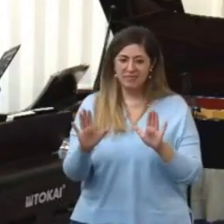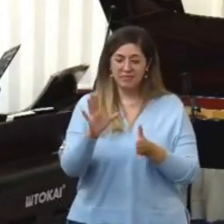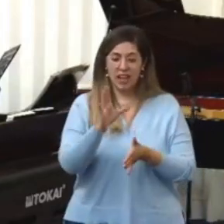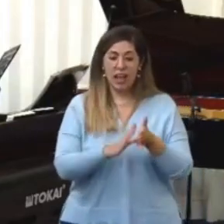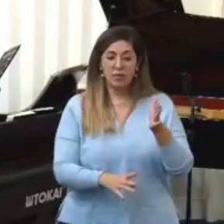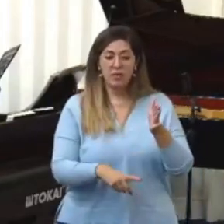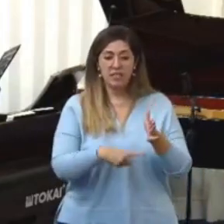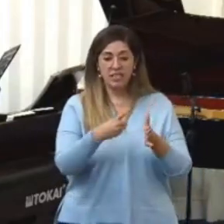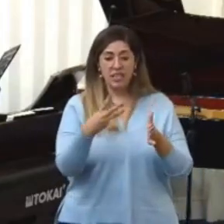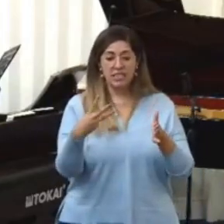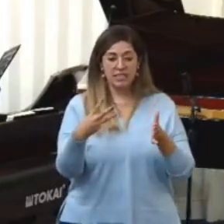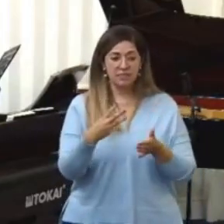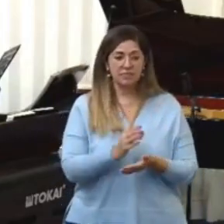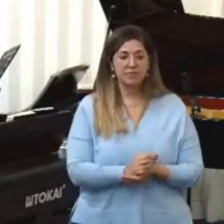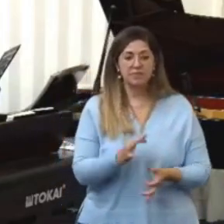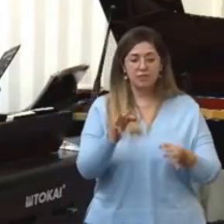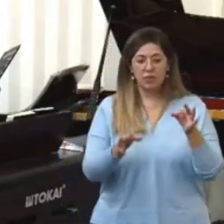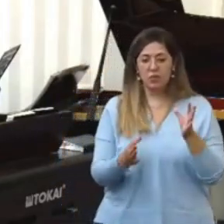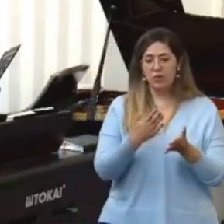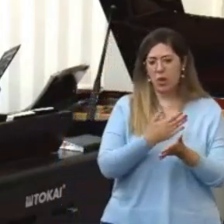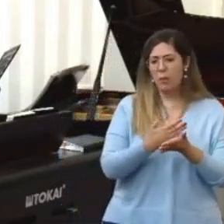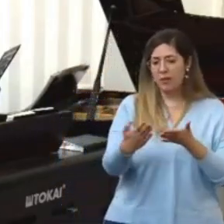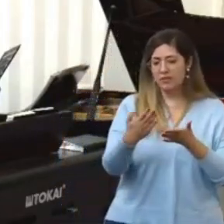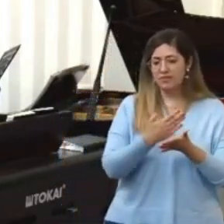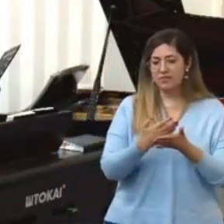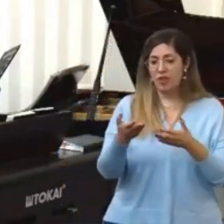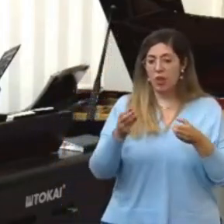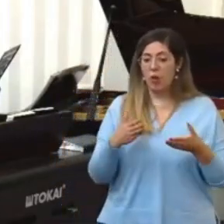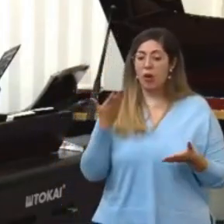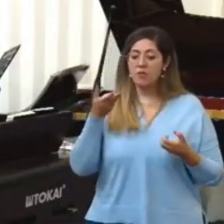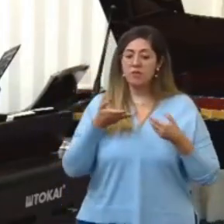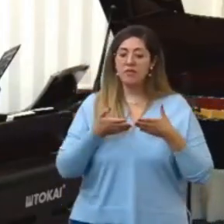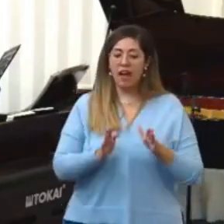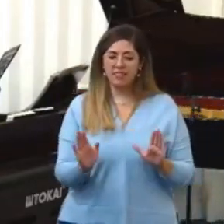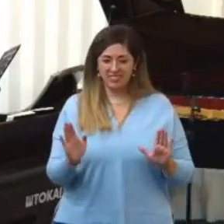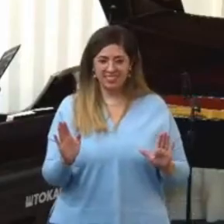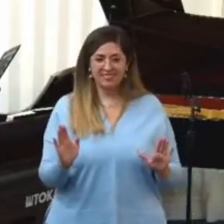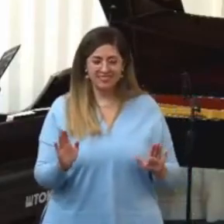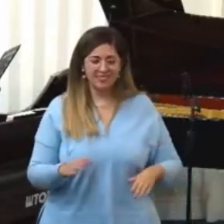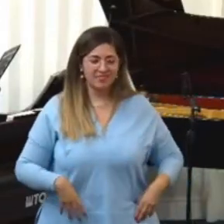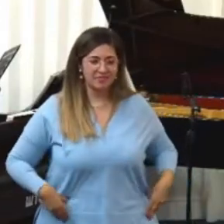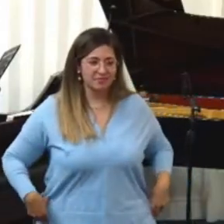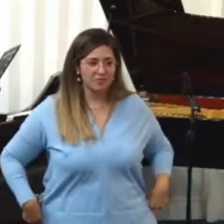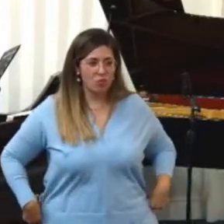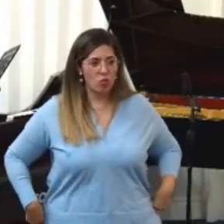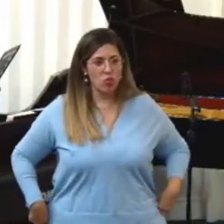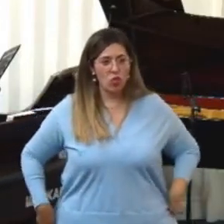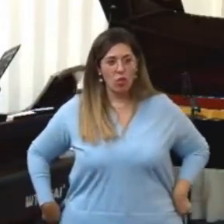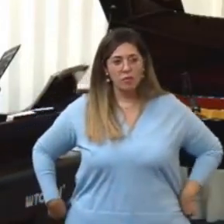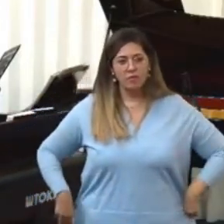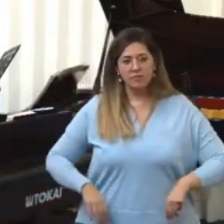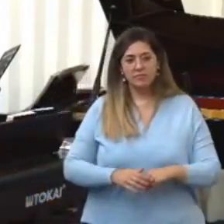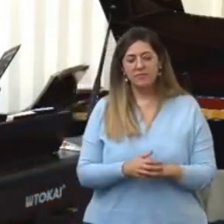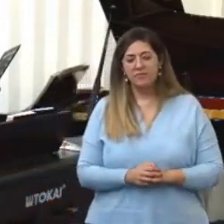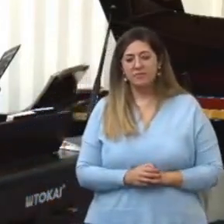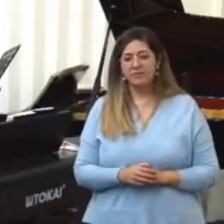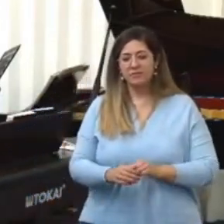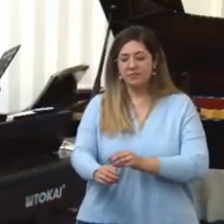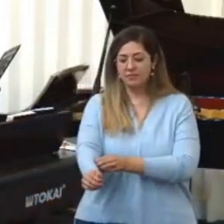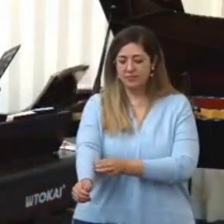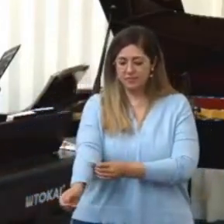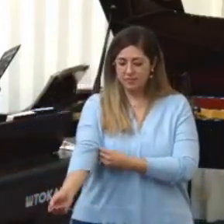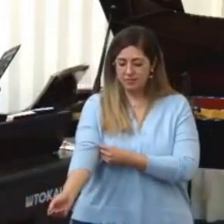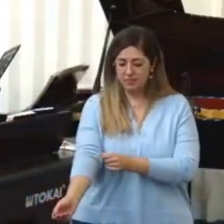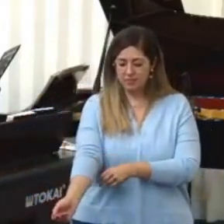Juízes, como tudo isso começa, como ele nasce. Bom, eu vejo aqui que a mãe de